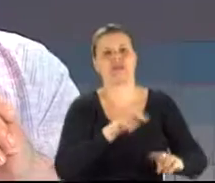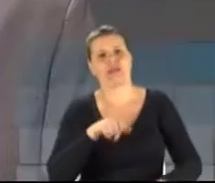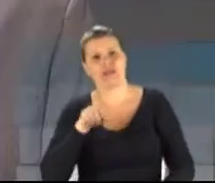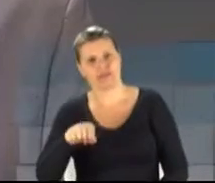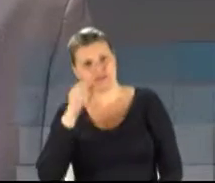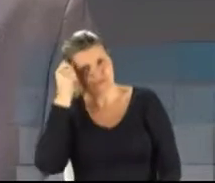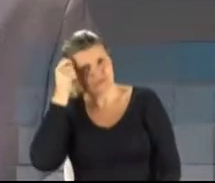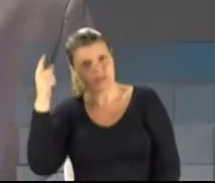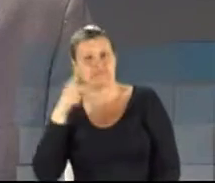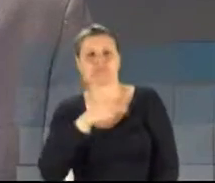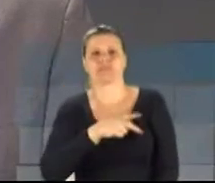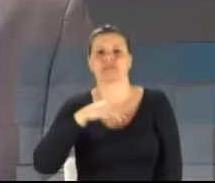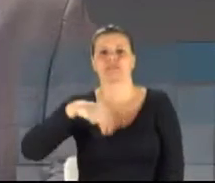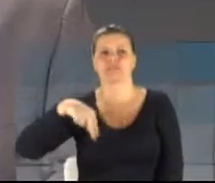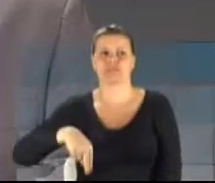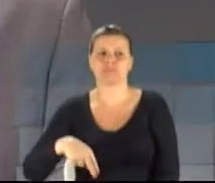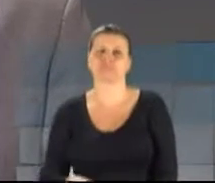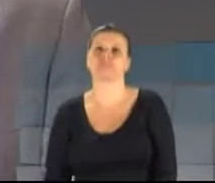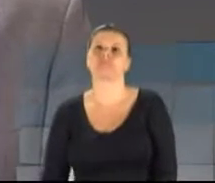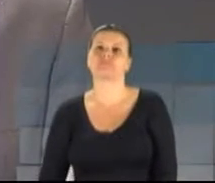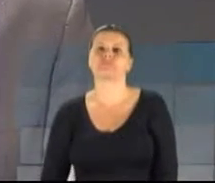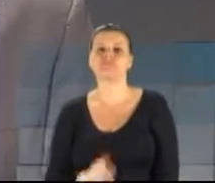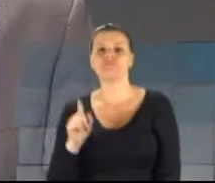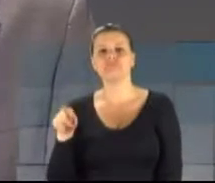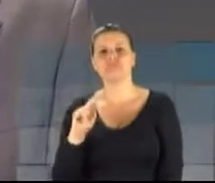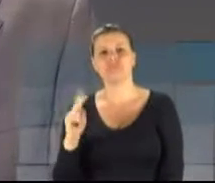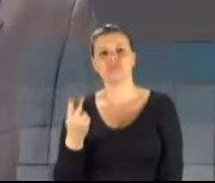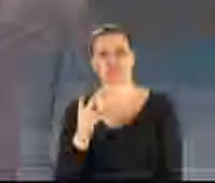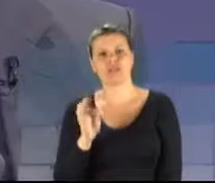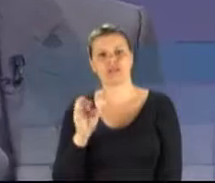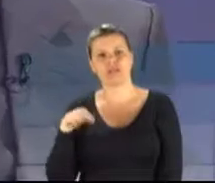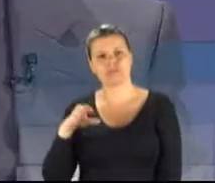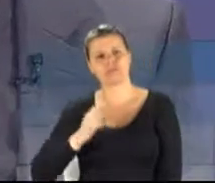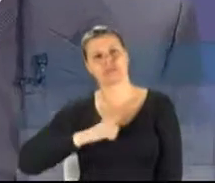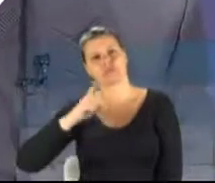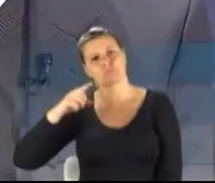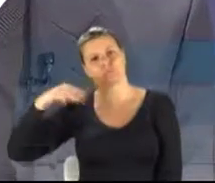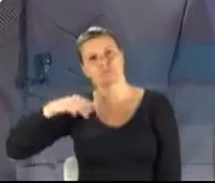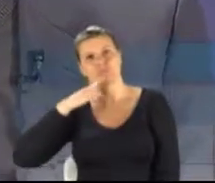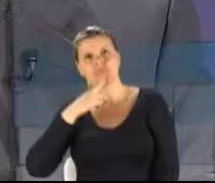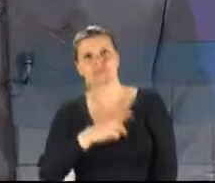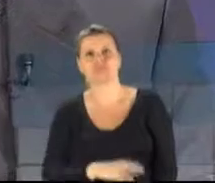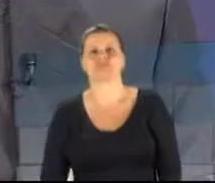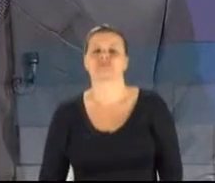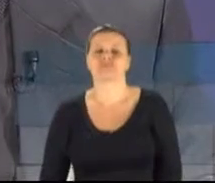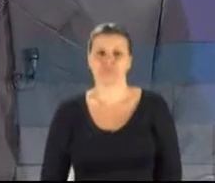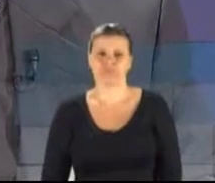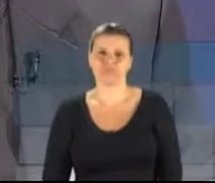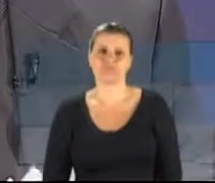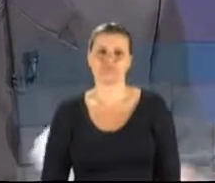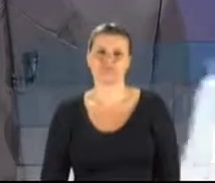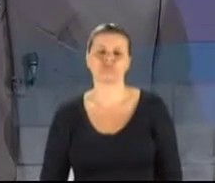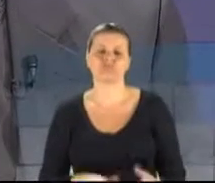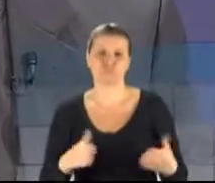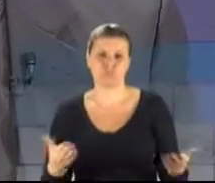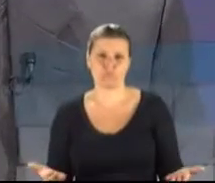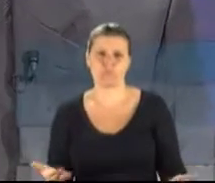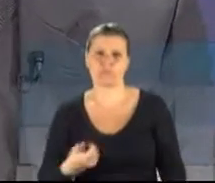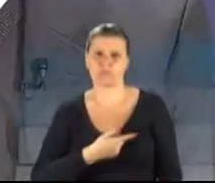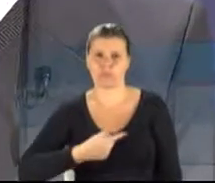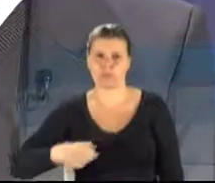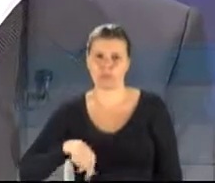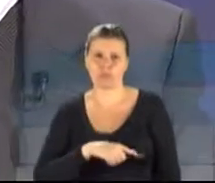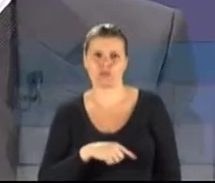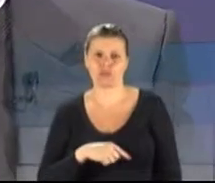pmn candidato Herme Souza tem um minuto para sua réplica minha gente nós vamos acabar com a a